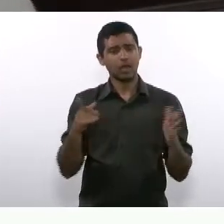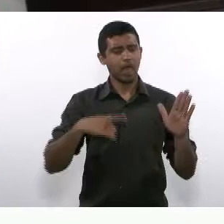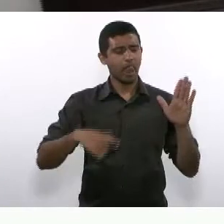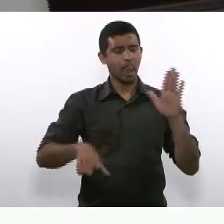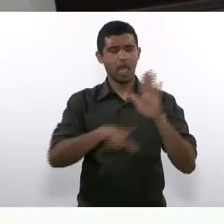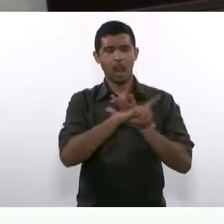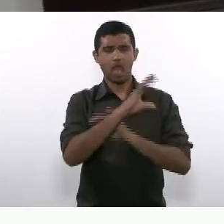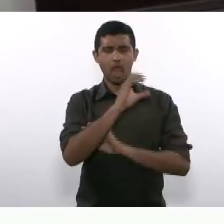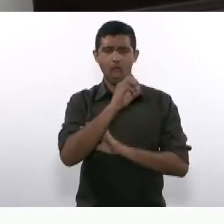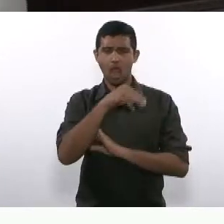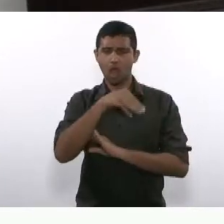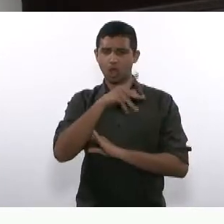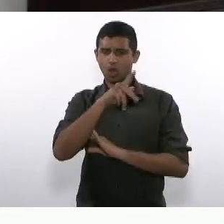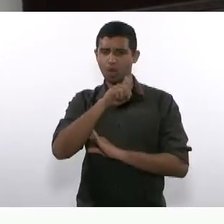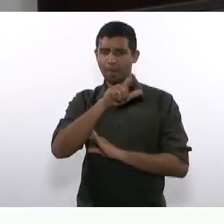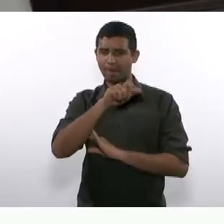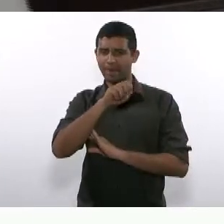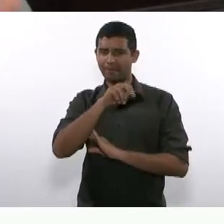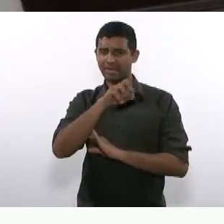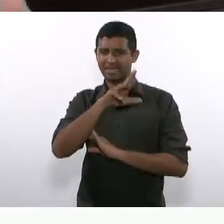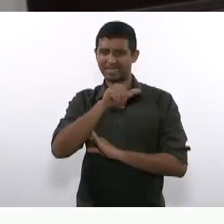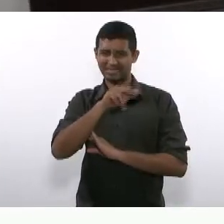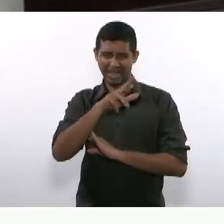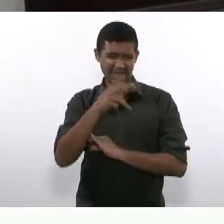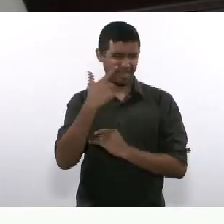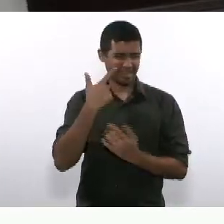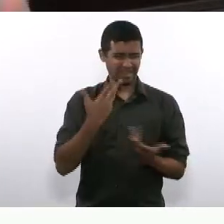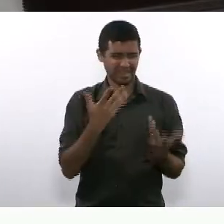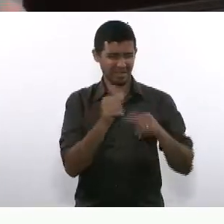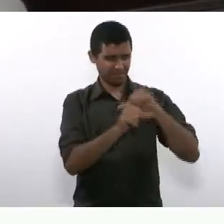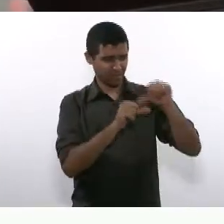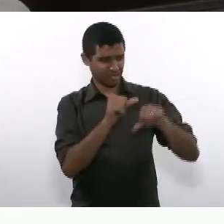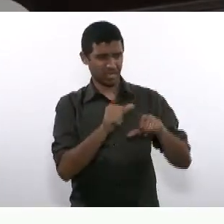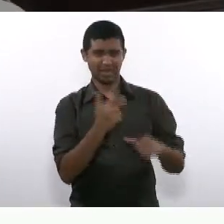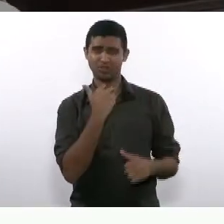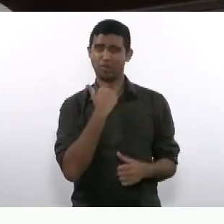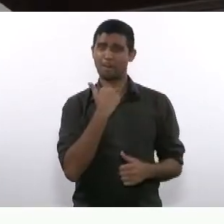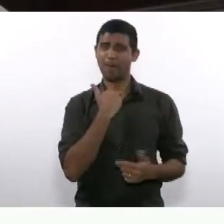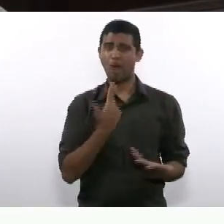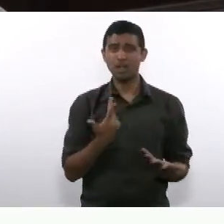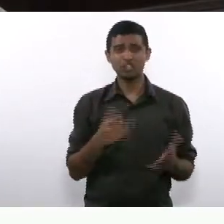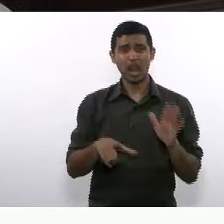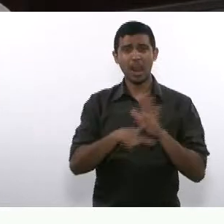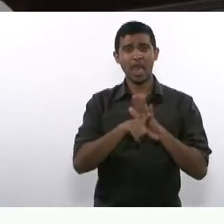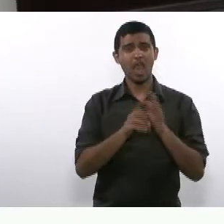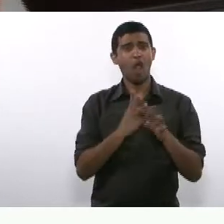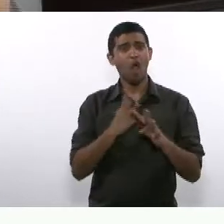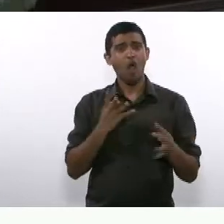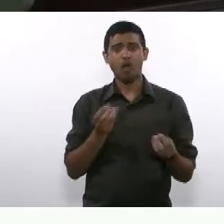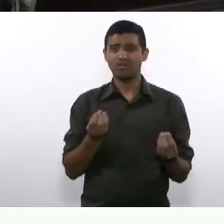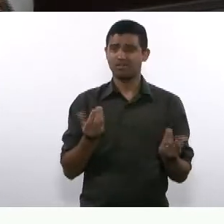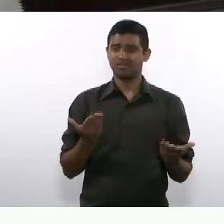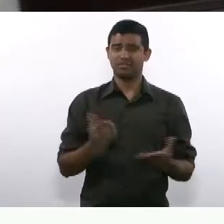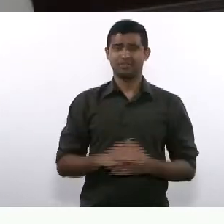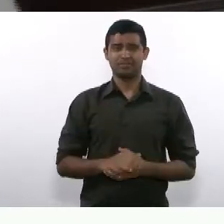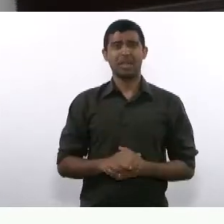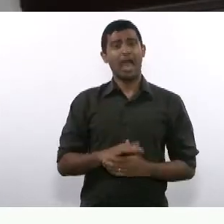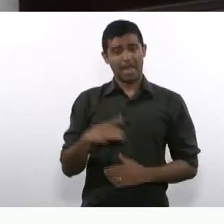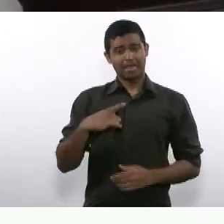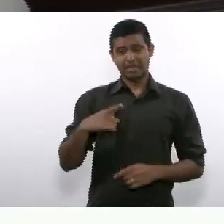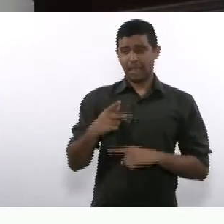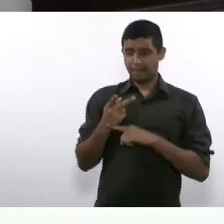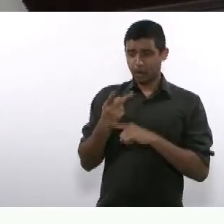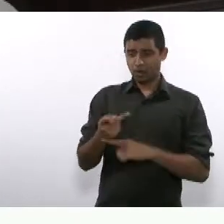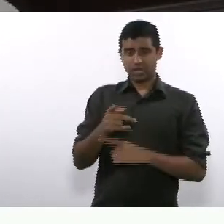em diversos artigos que foram criados por lei complementar, ele não pode fazer por lei ordinária. Mas, pô, não tem a Procuradoria-Geral